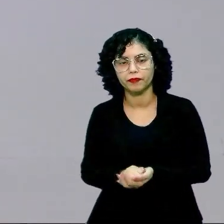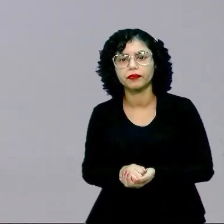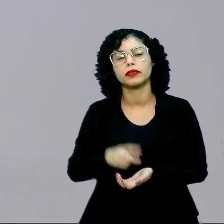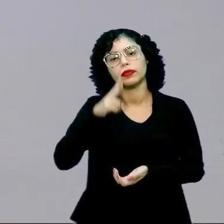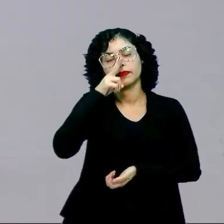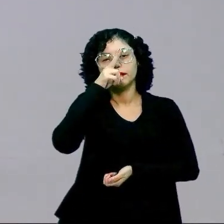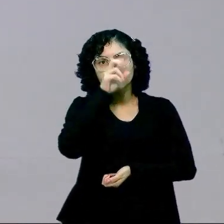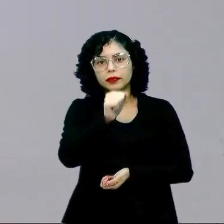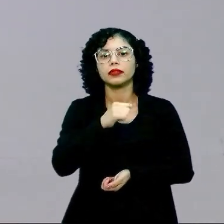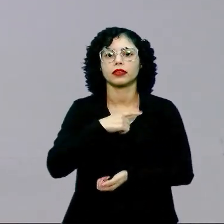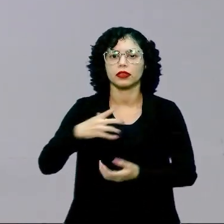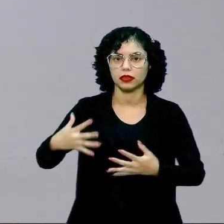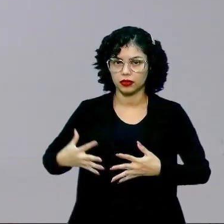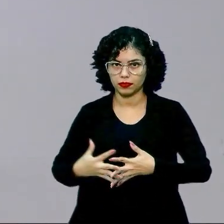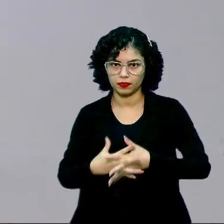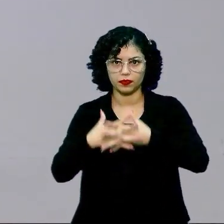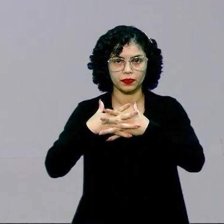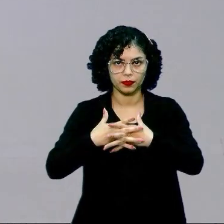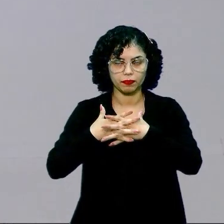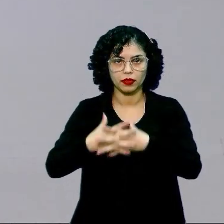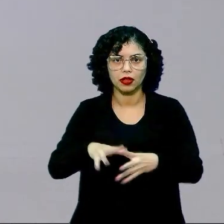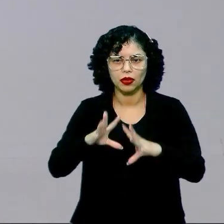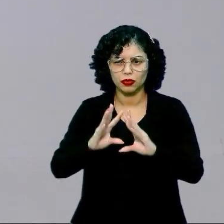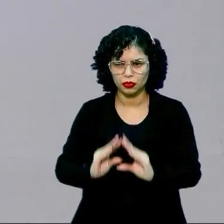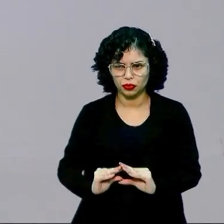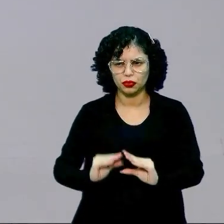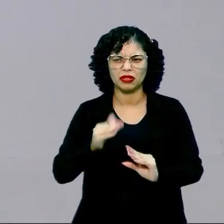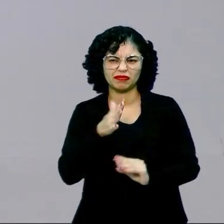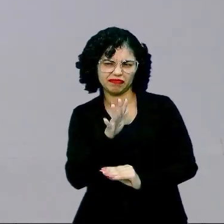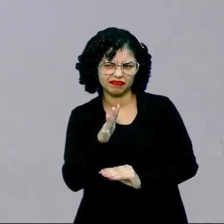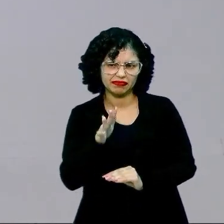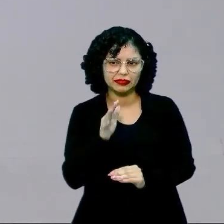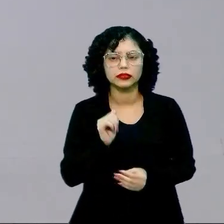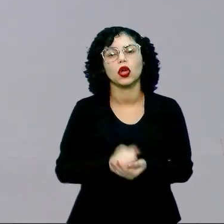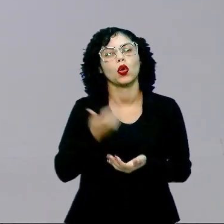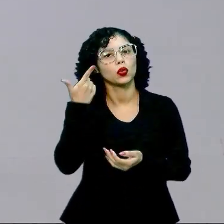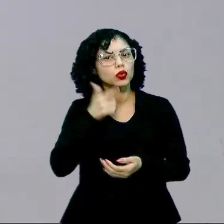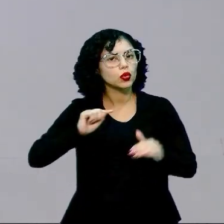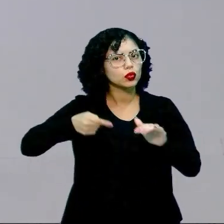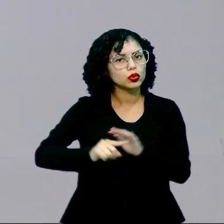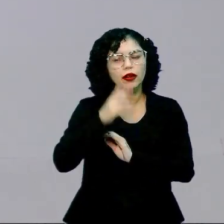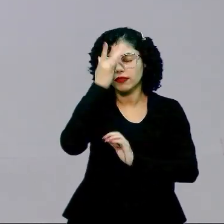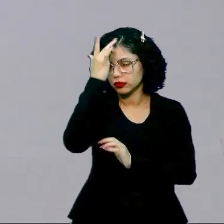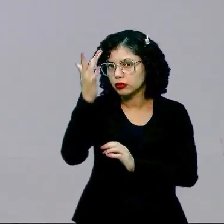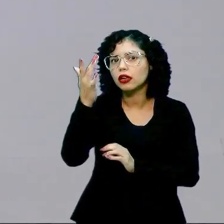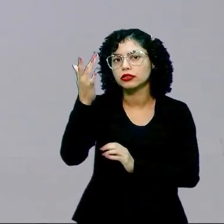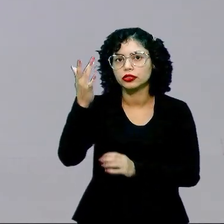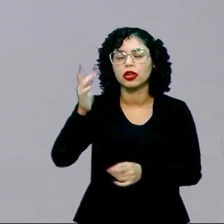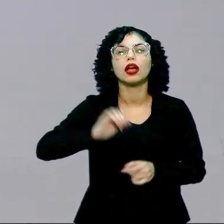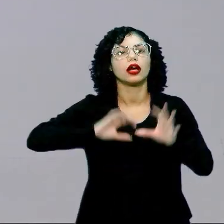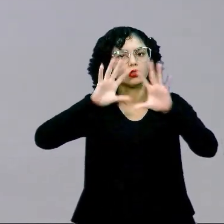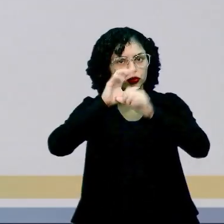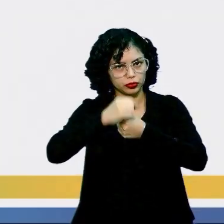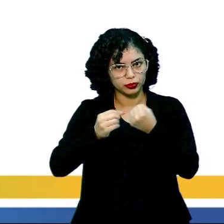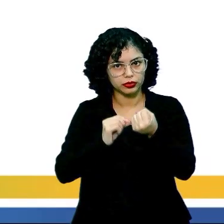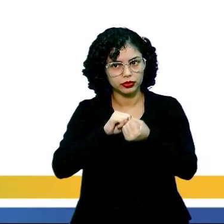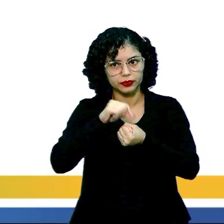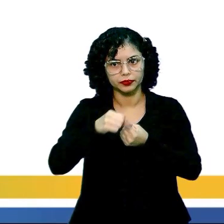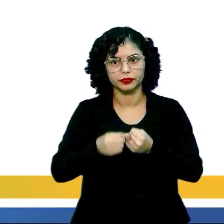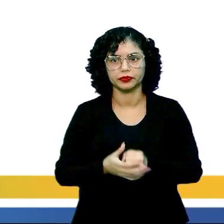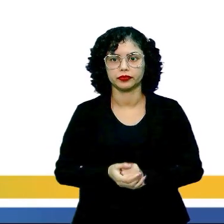se a força intermolecular é fraca, tu consegue ebulir ou então fundir com maior facilidade essas moléculas. É